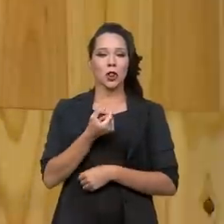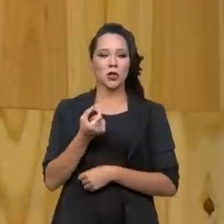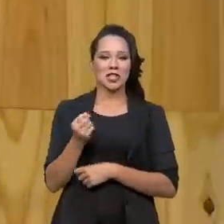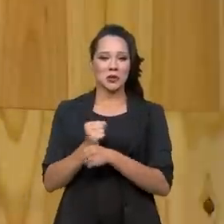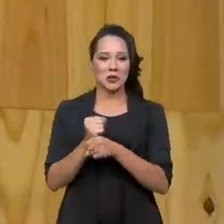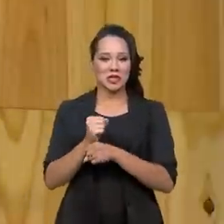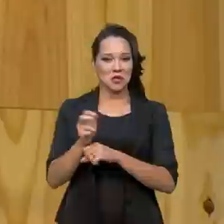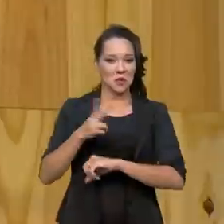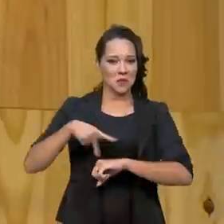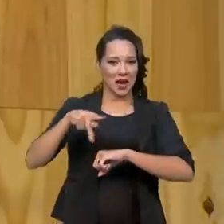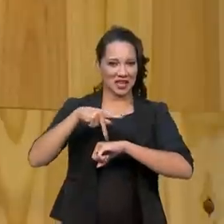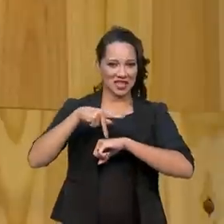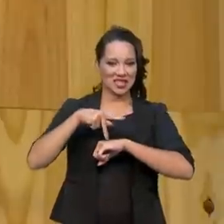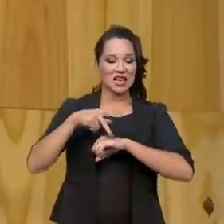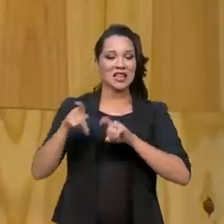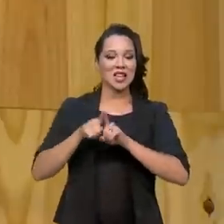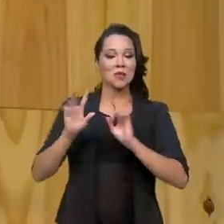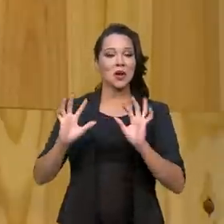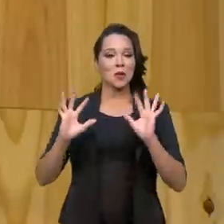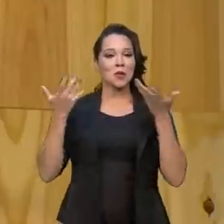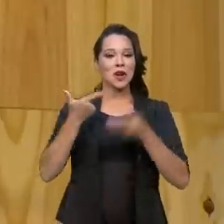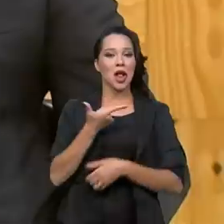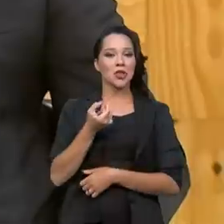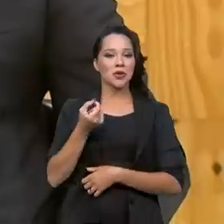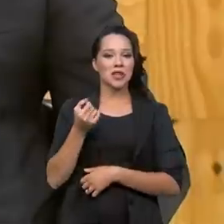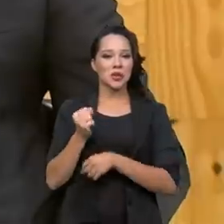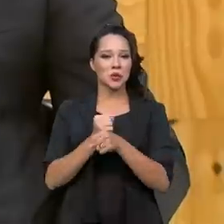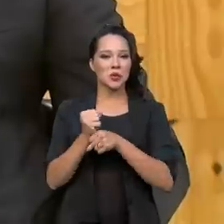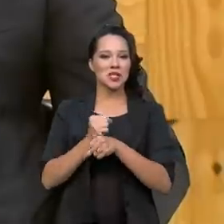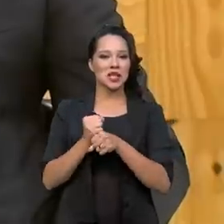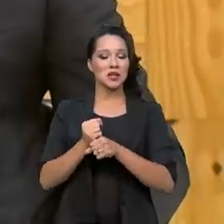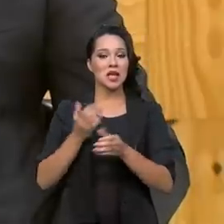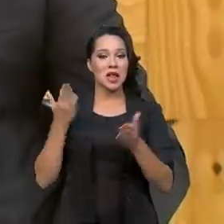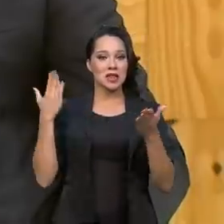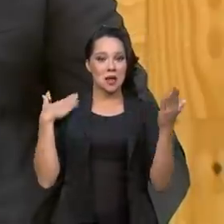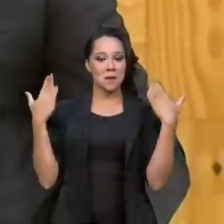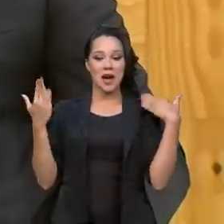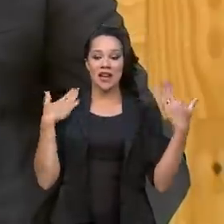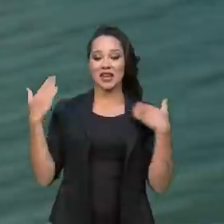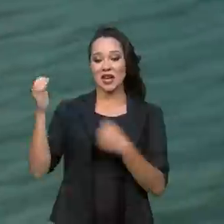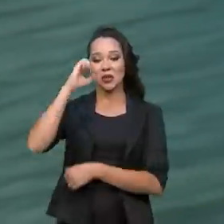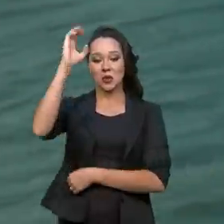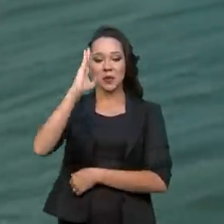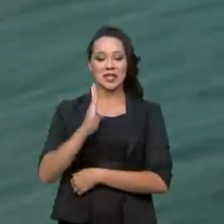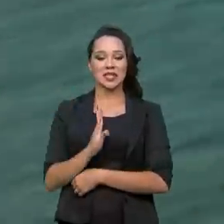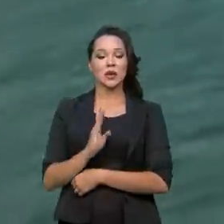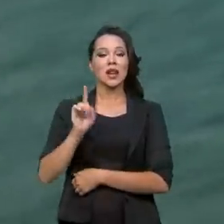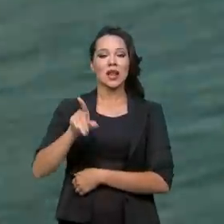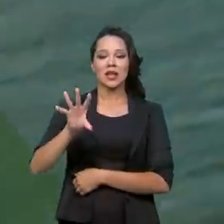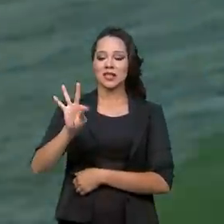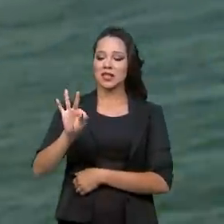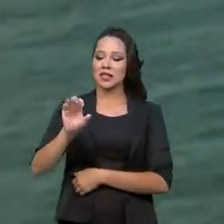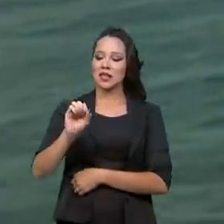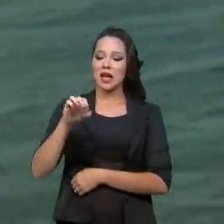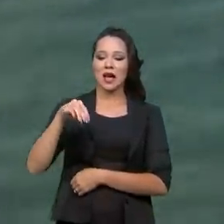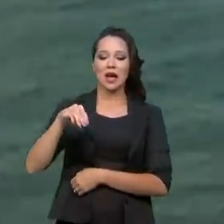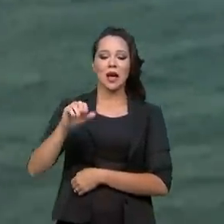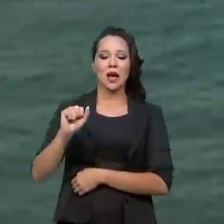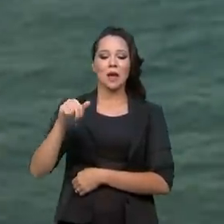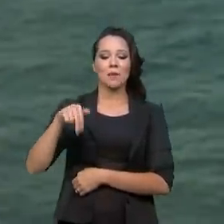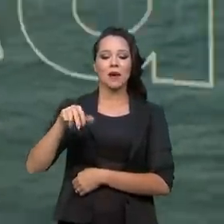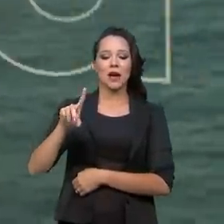como país, mas também, nós também comemoramos os 200 anos da esquadra brasileira, da Invicta Esquadra de Tamandaré. E